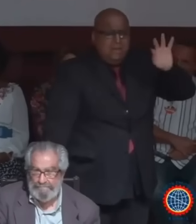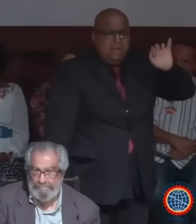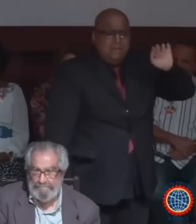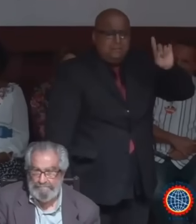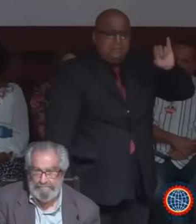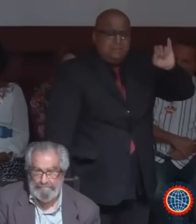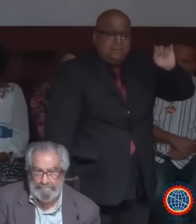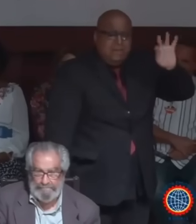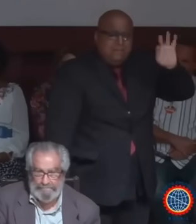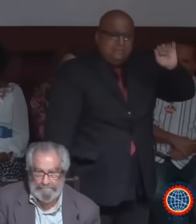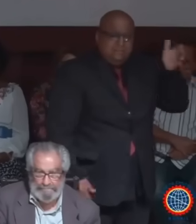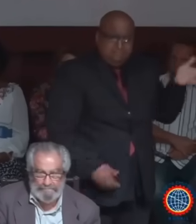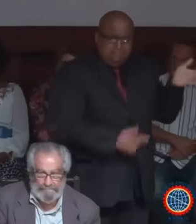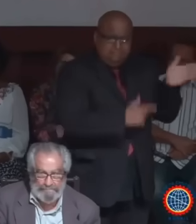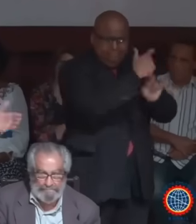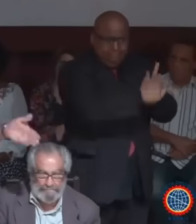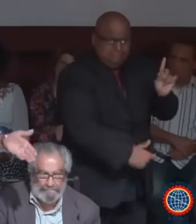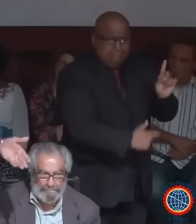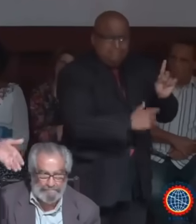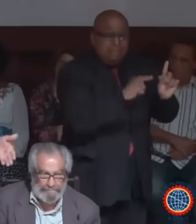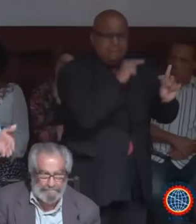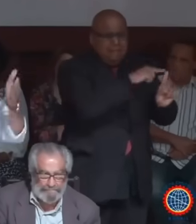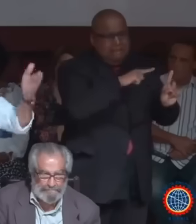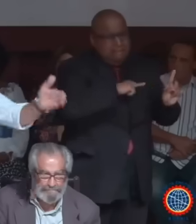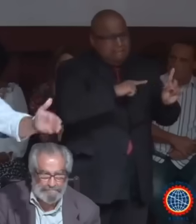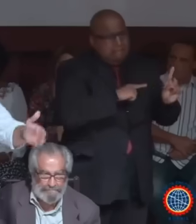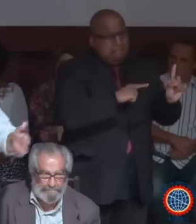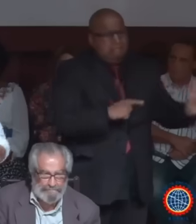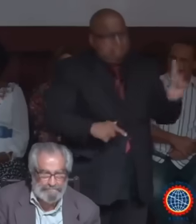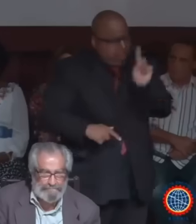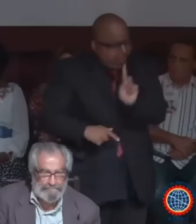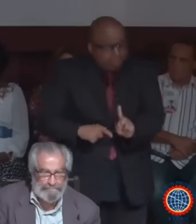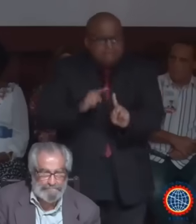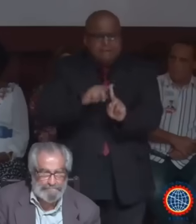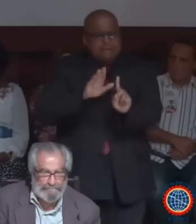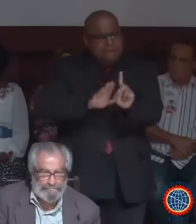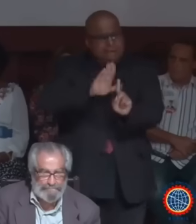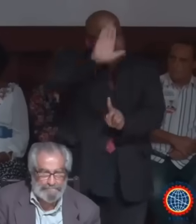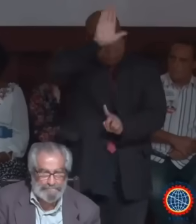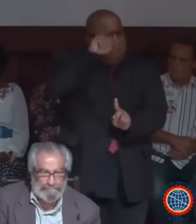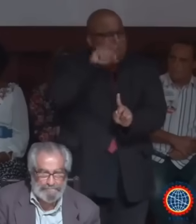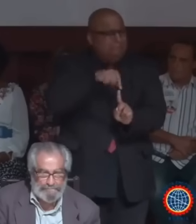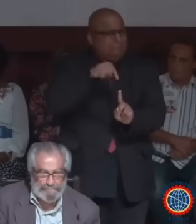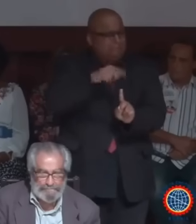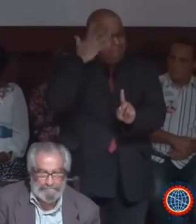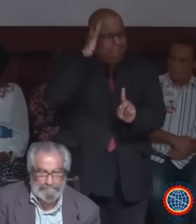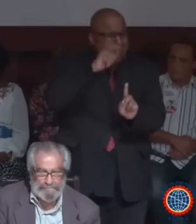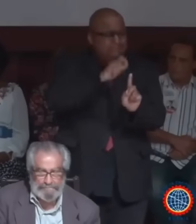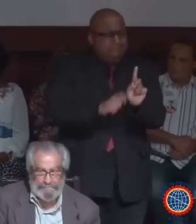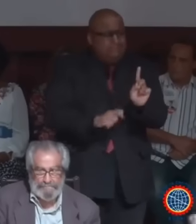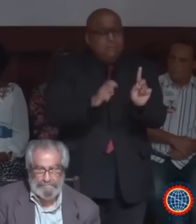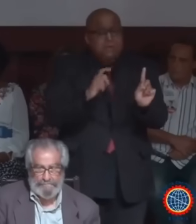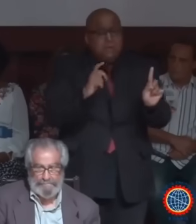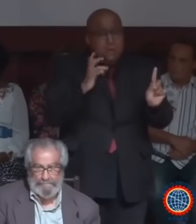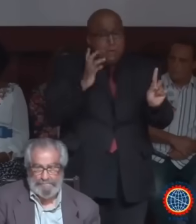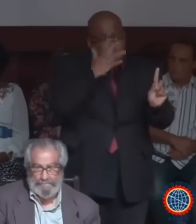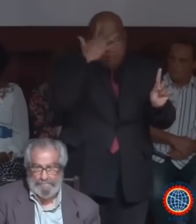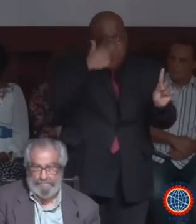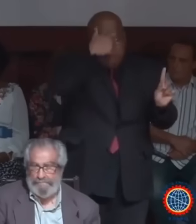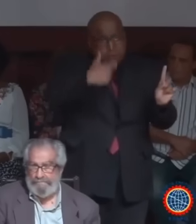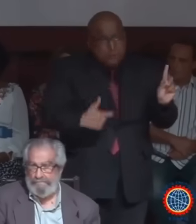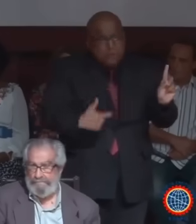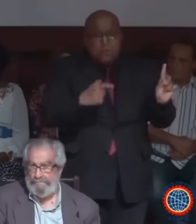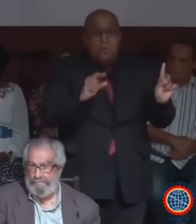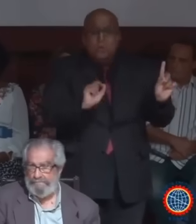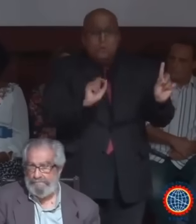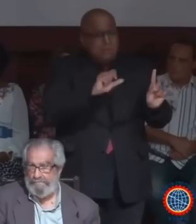divergir, mas que tem estirpe para conduzir os destinos de um país, e uma pessoa que certamente